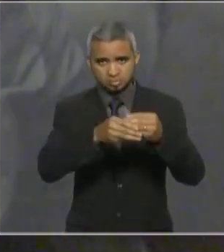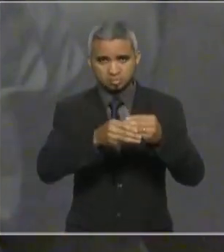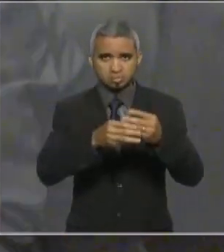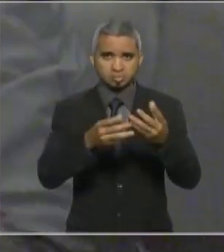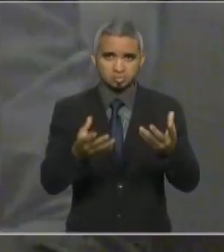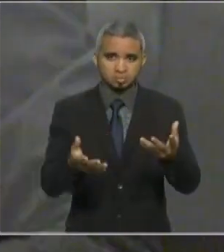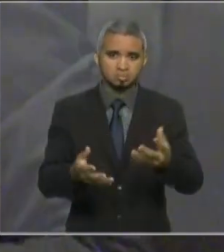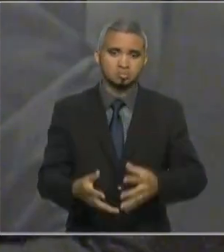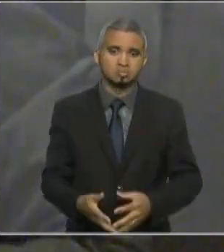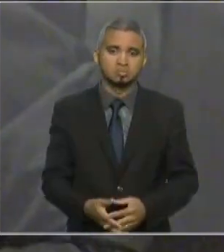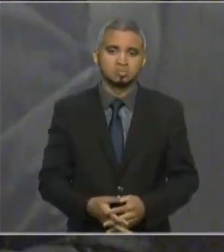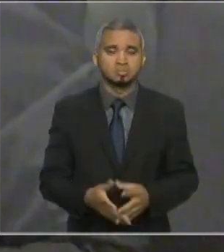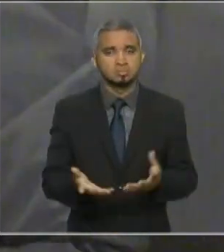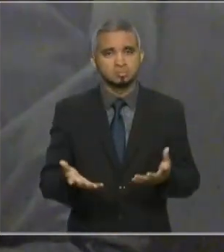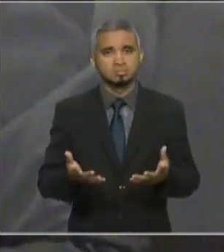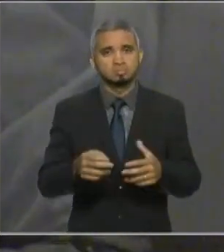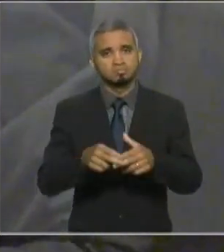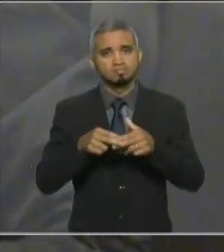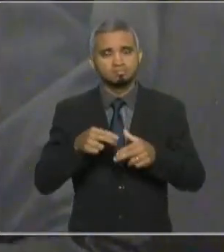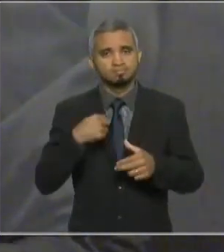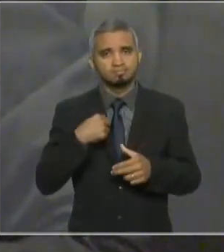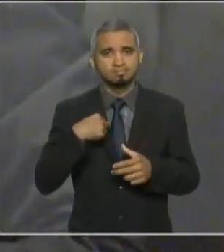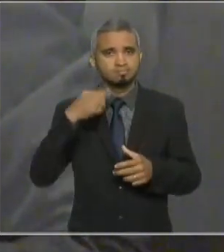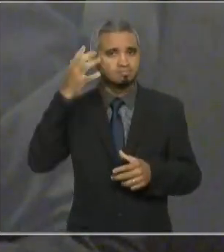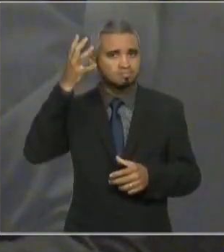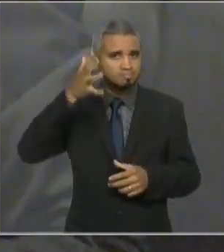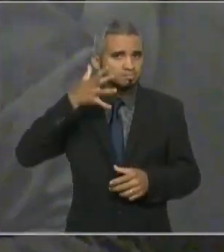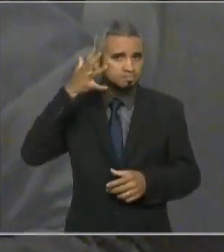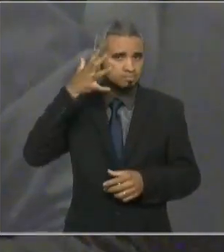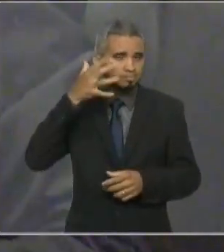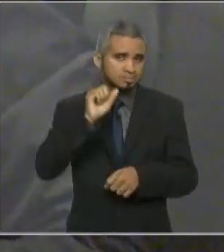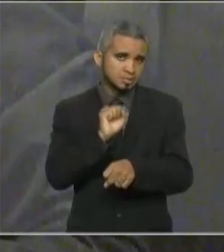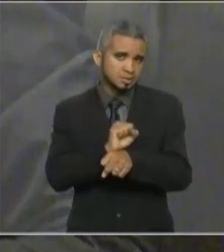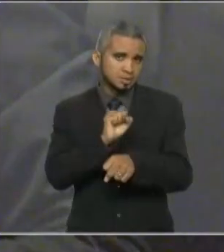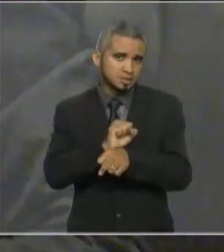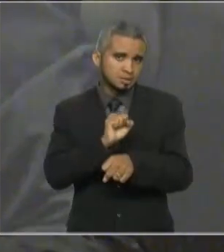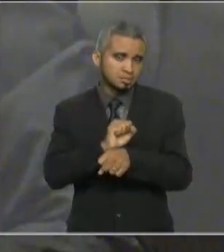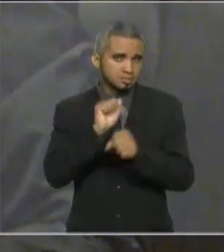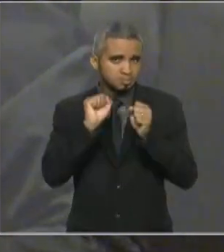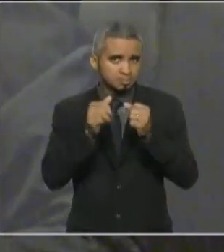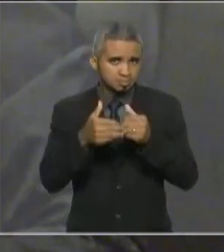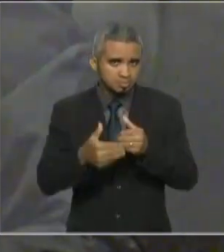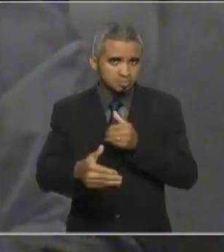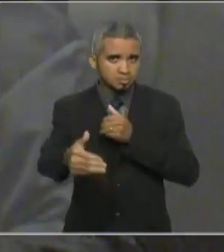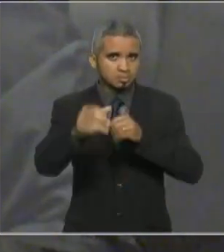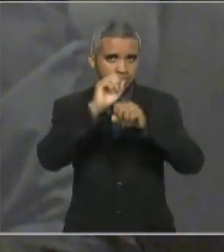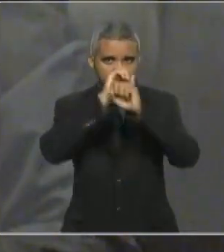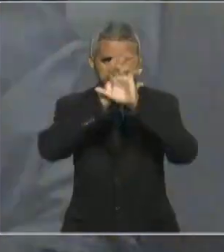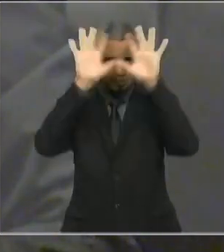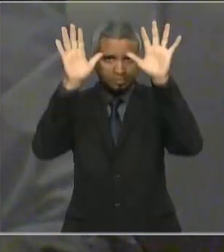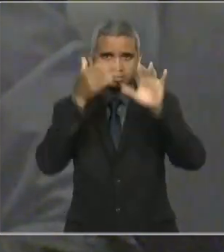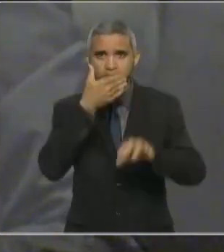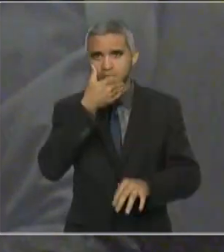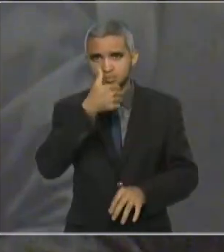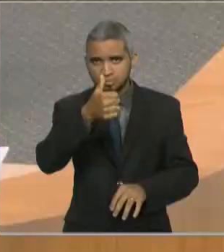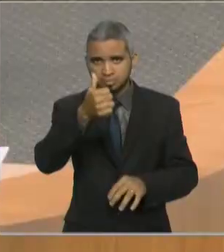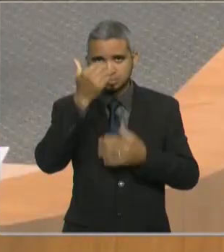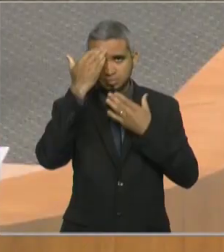aqui as minhas palavras, espero que a gente possa esclarecer melhor essa situação. Muito obrigado, deputado